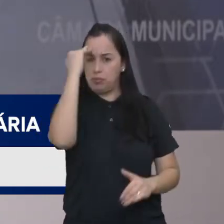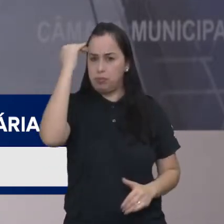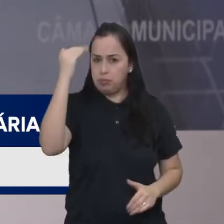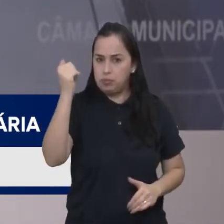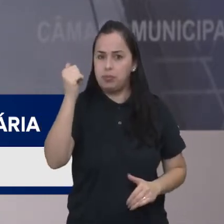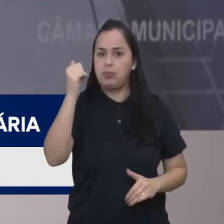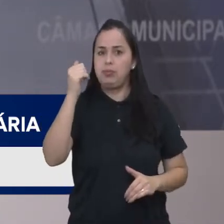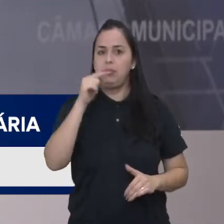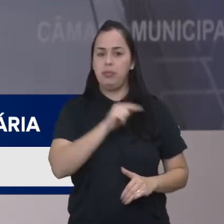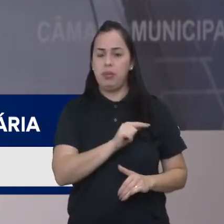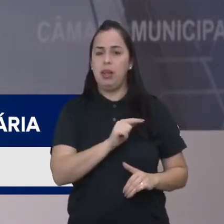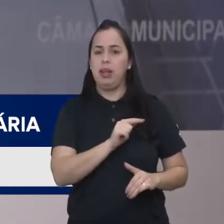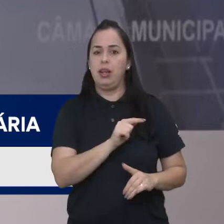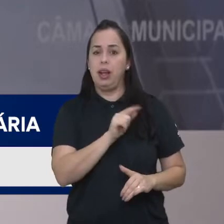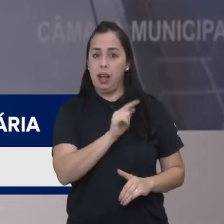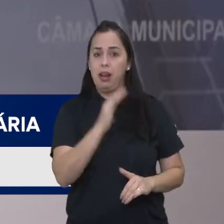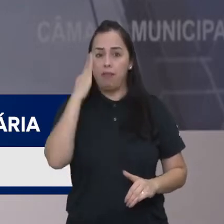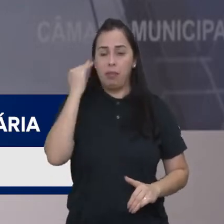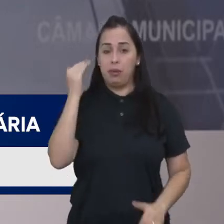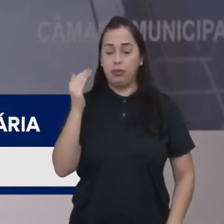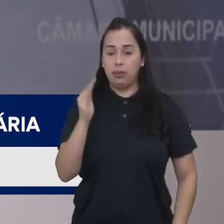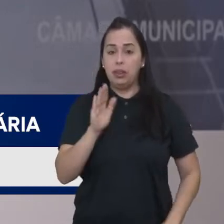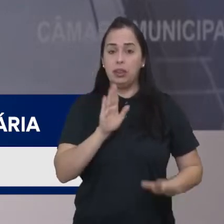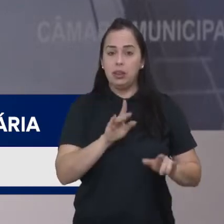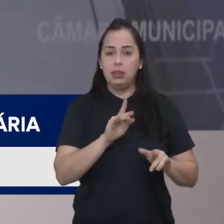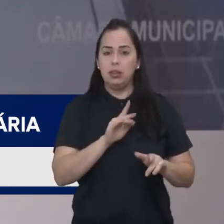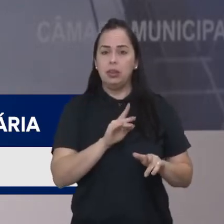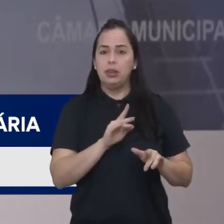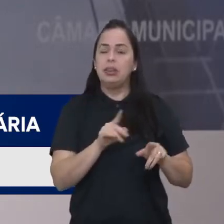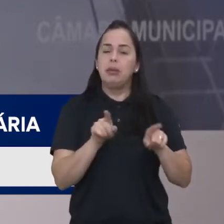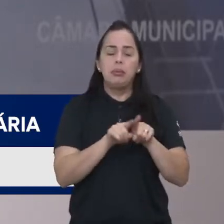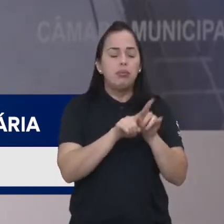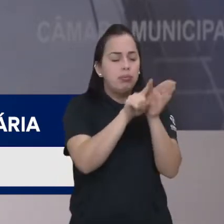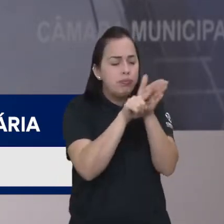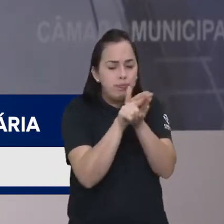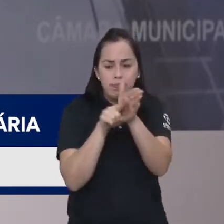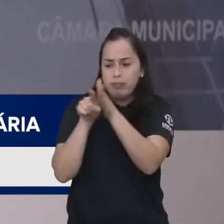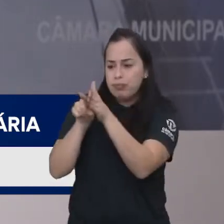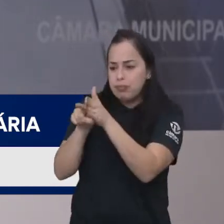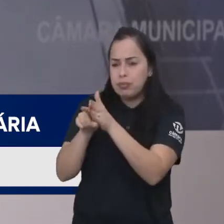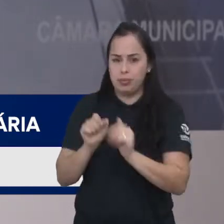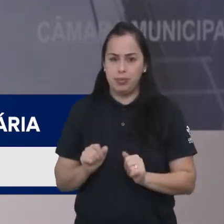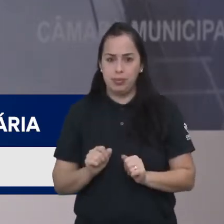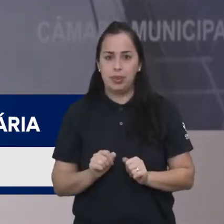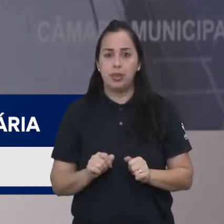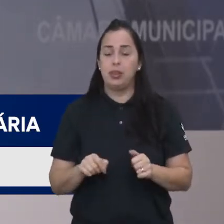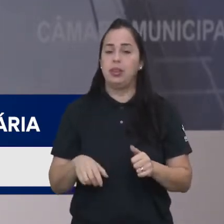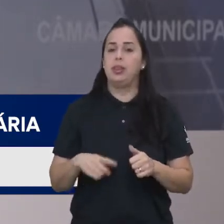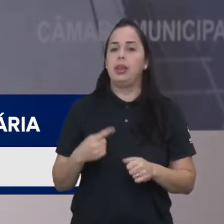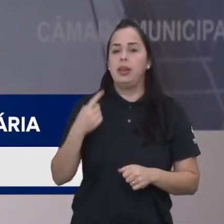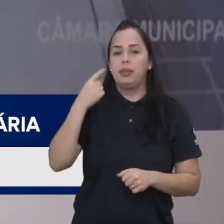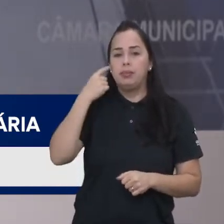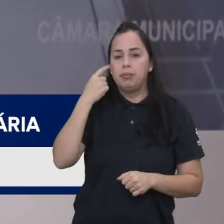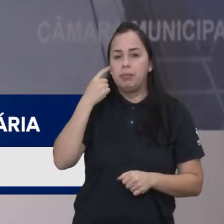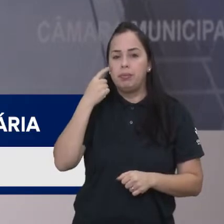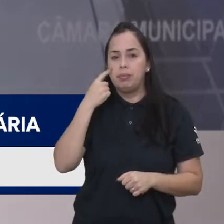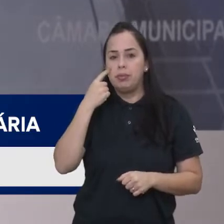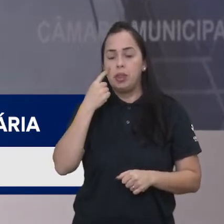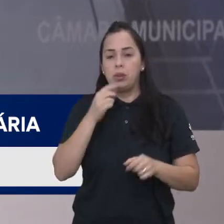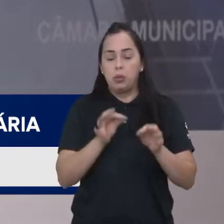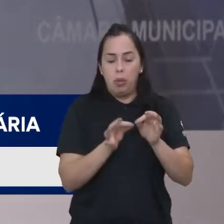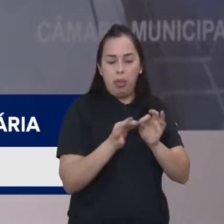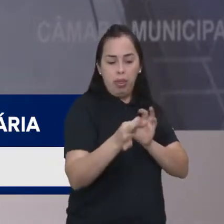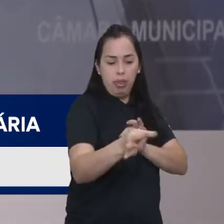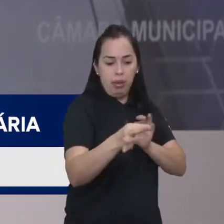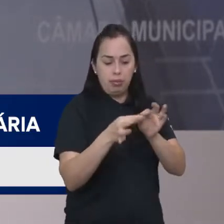empreendimentos. É uma empresa respeitada com credibilidade que chegou a alguns parâmetros. Por exemplo, que leva em consideração o ângulo